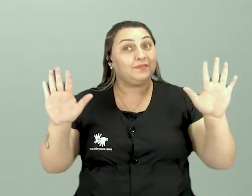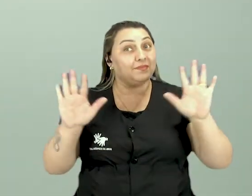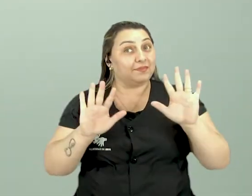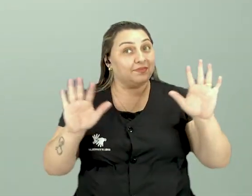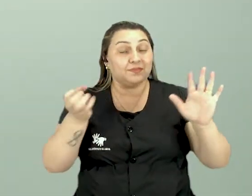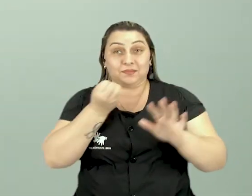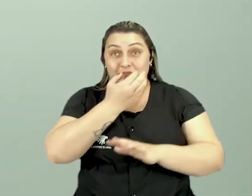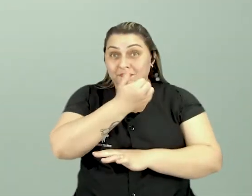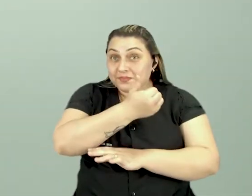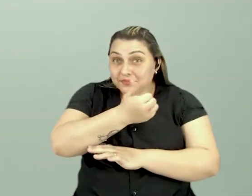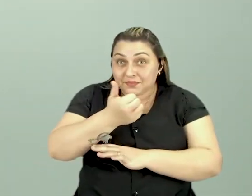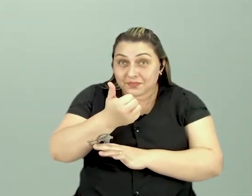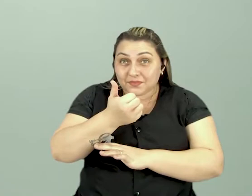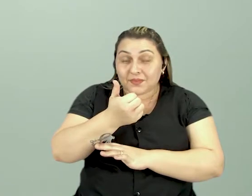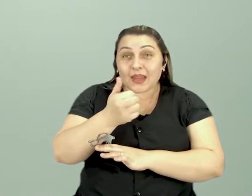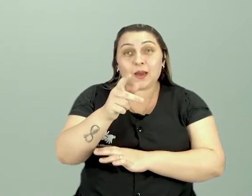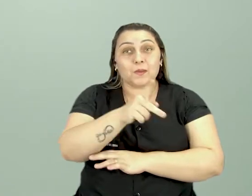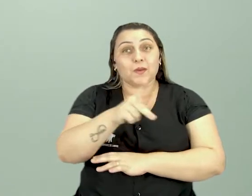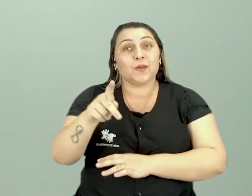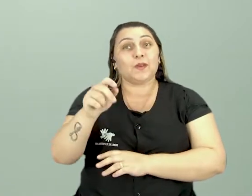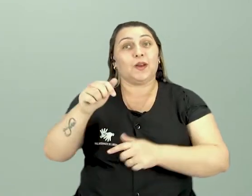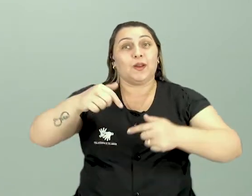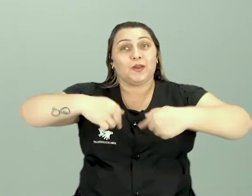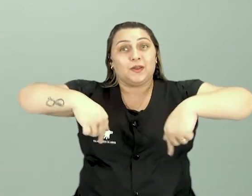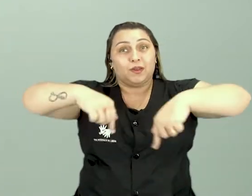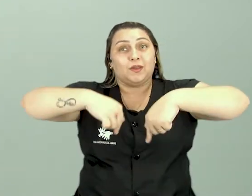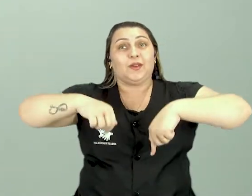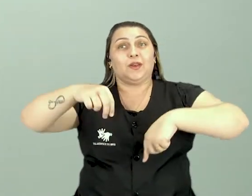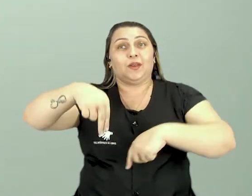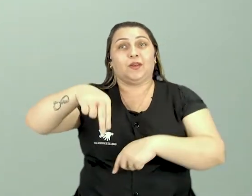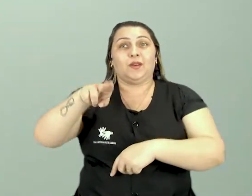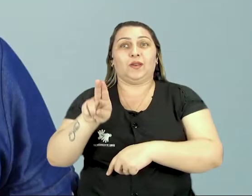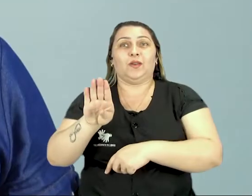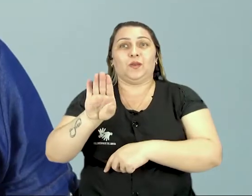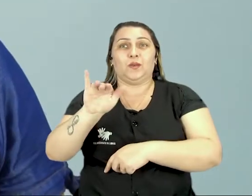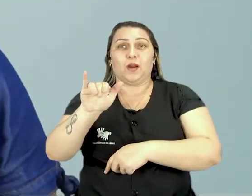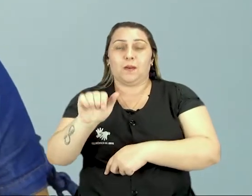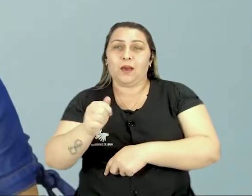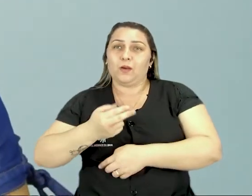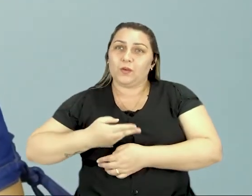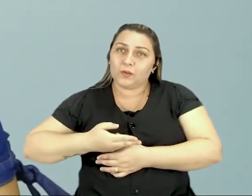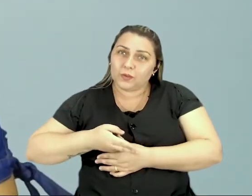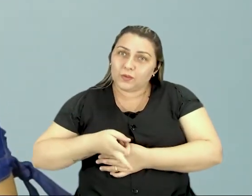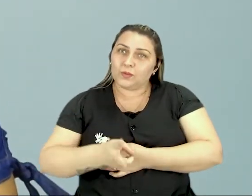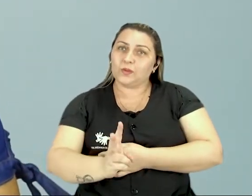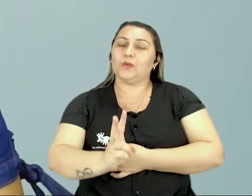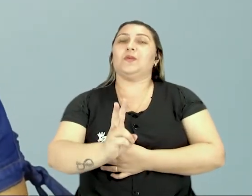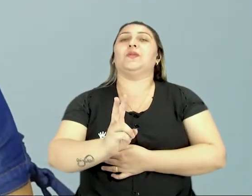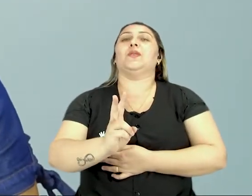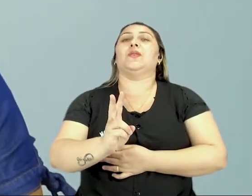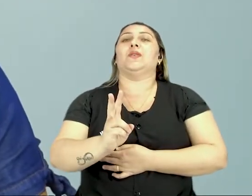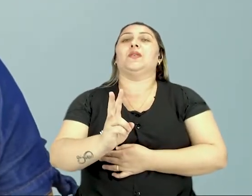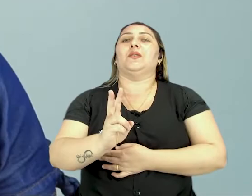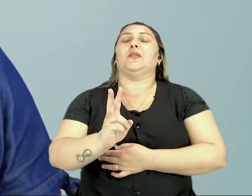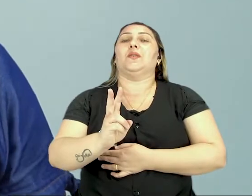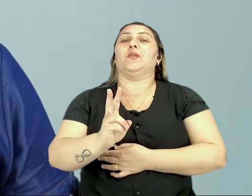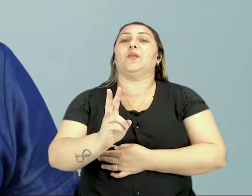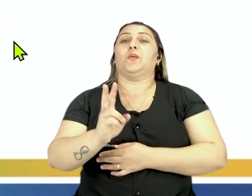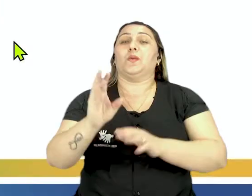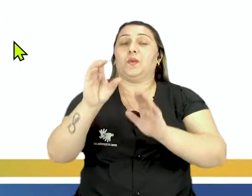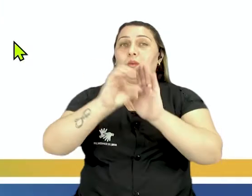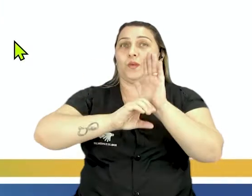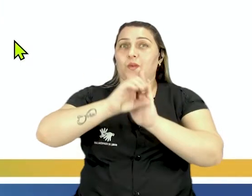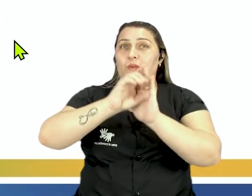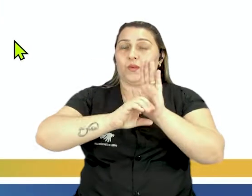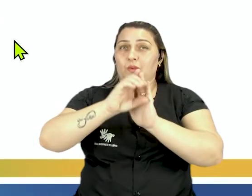Olá pessoal, tudo bem? Aqui é a professora de Química, Núbia Mello, e hoje a gente vai dar continuidade ao conteúdo de funções inorgânicas. Hoje